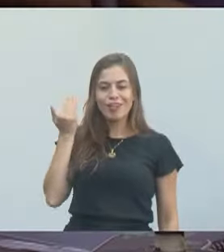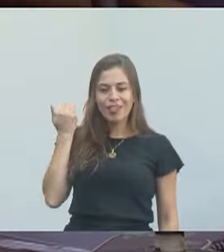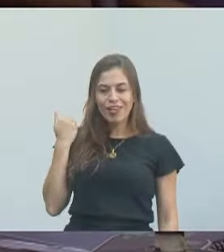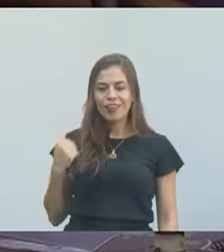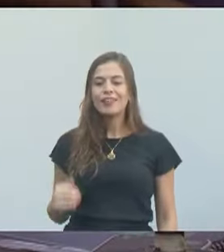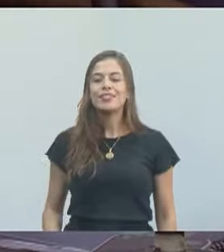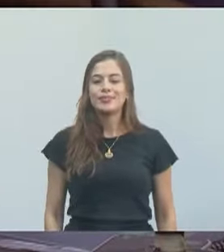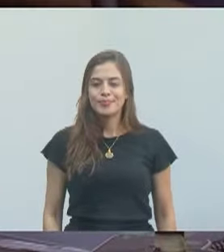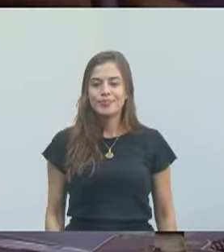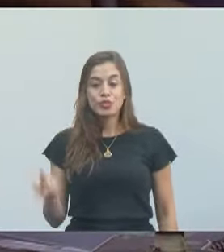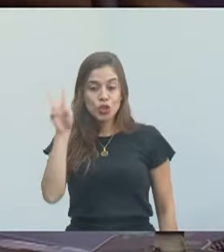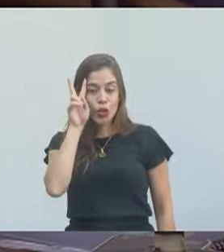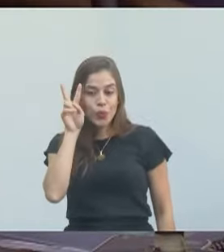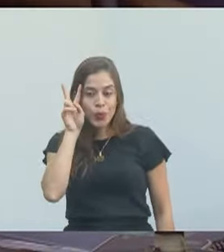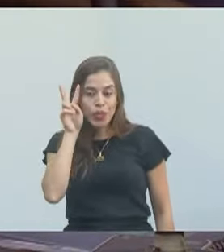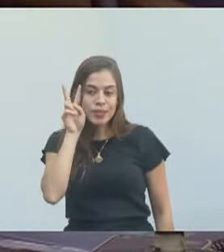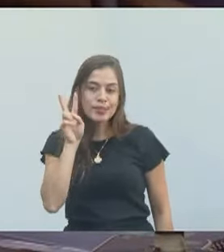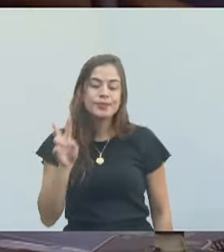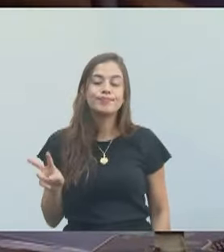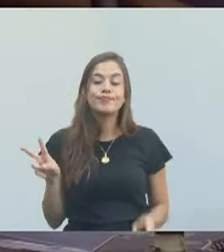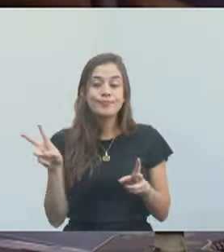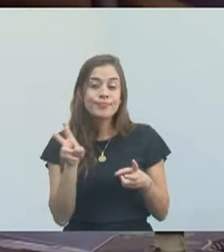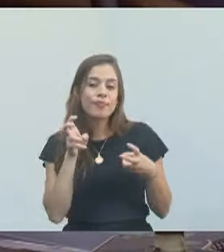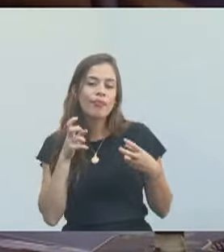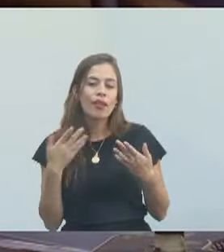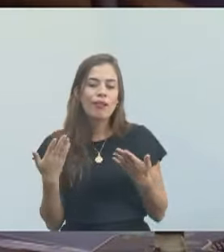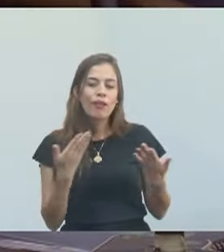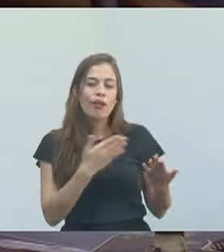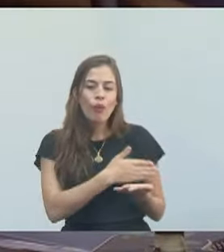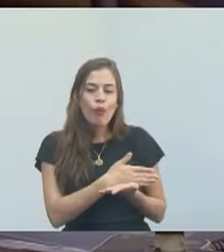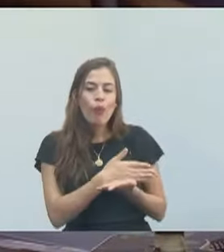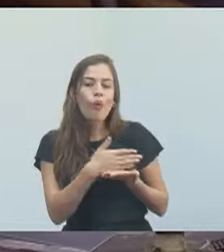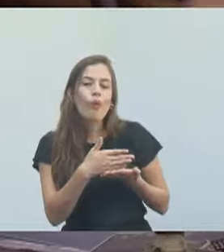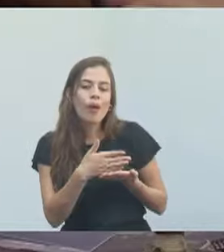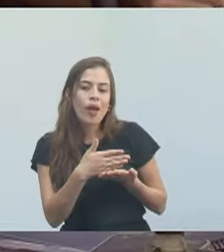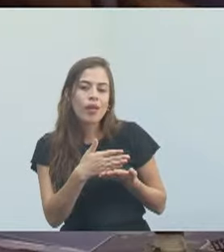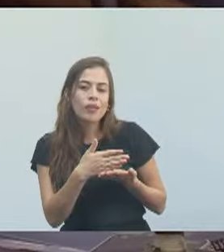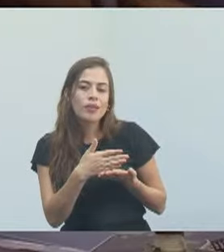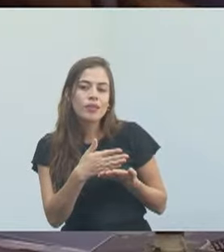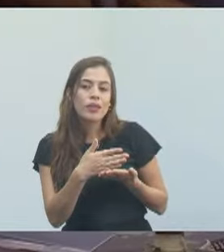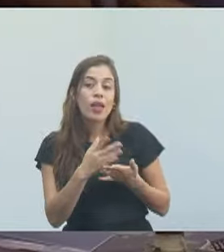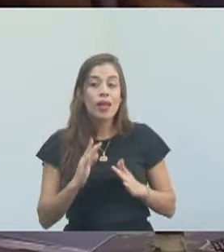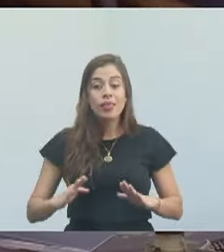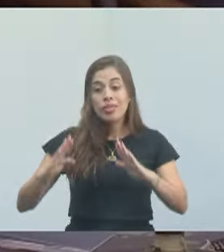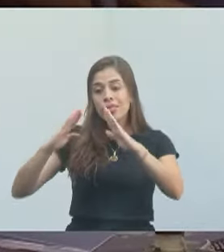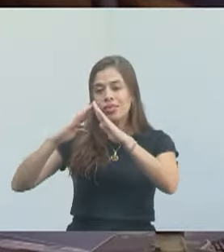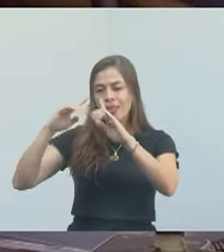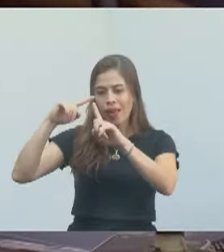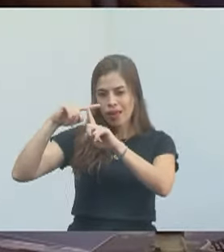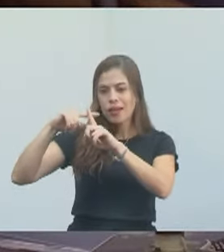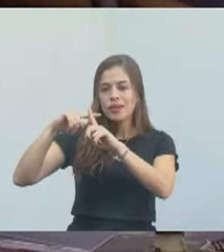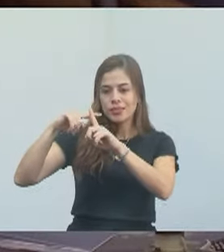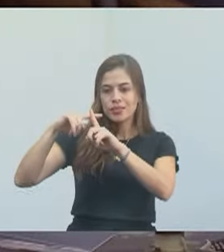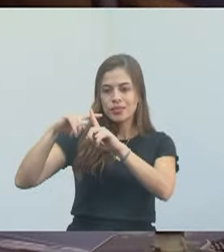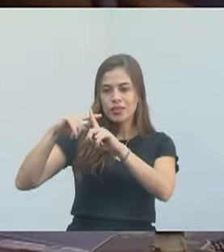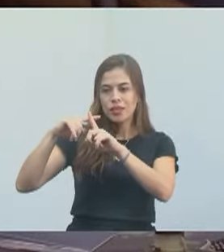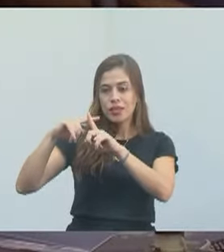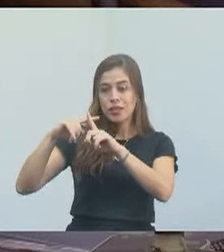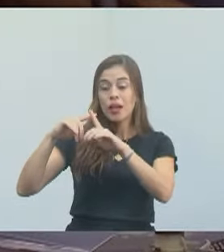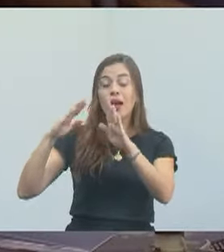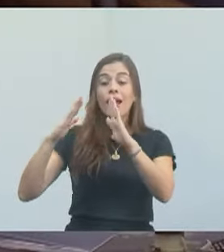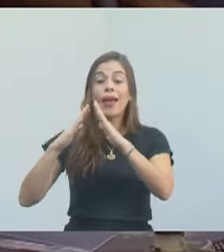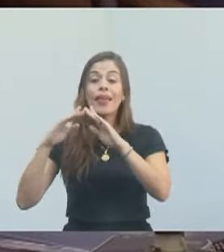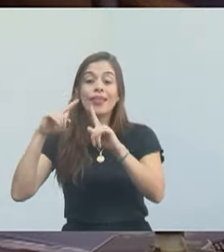é? Histórica. Basta ver a gente quando começa a olhar para as nossas igrejas, né? Como a igreja matriz